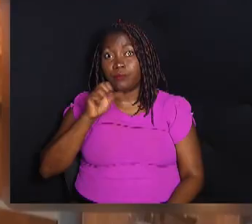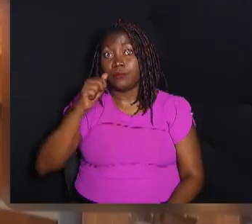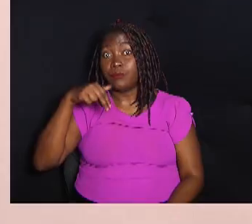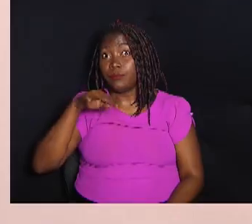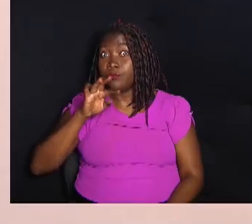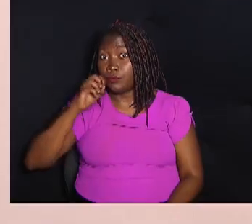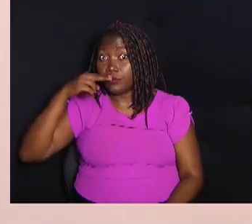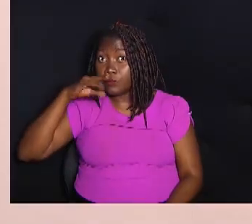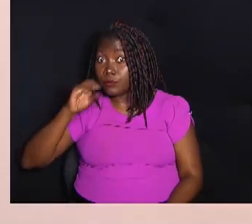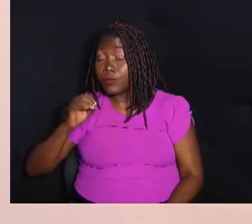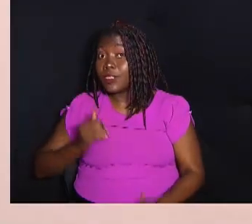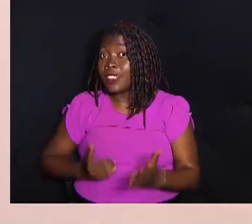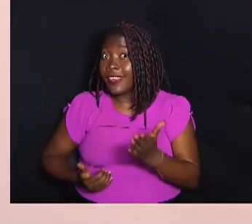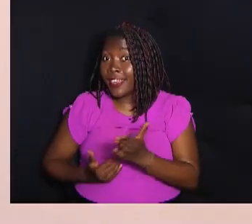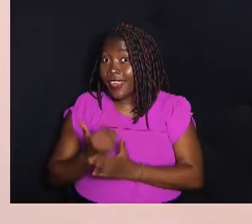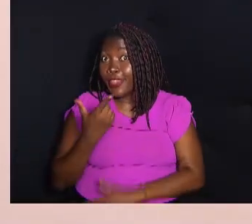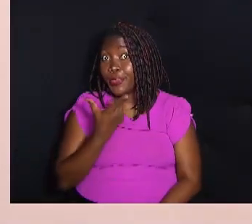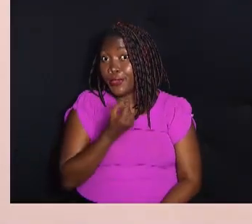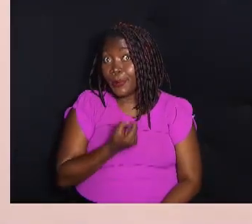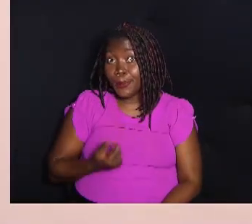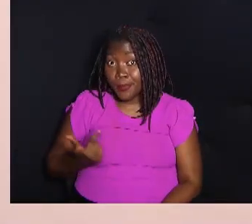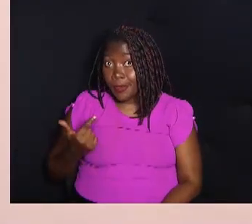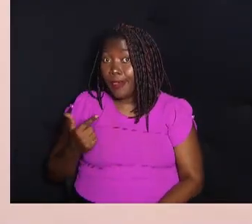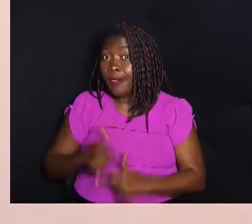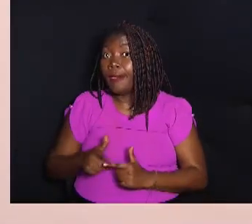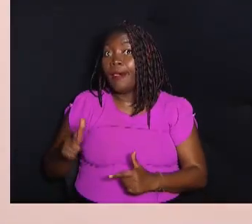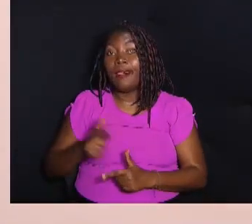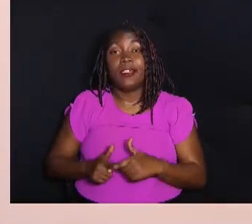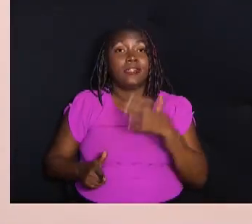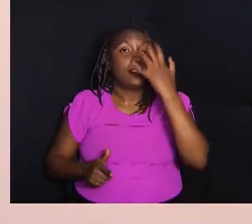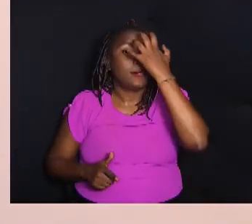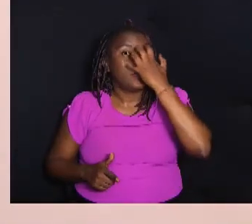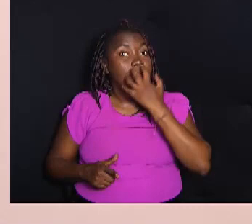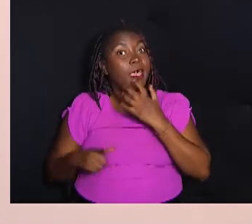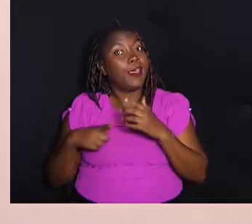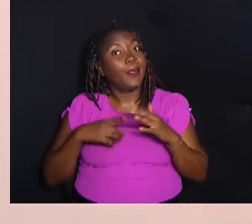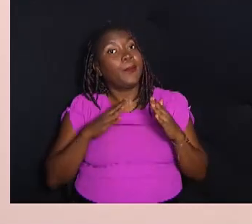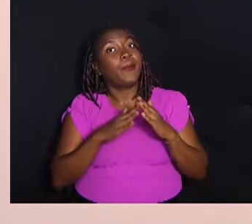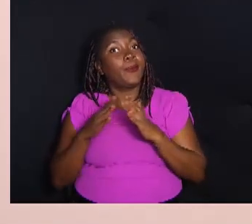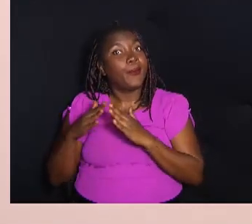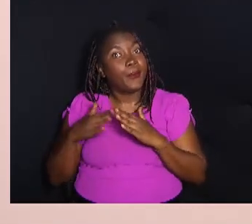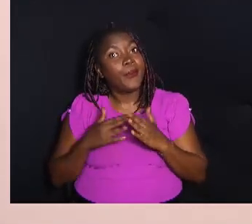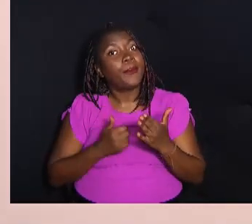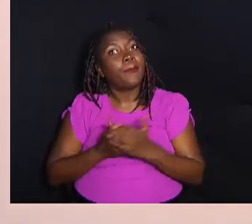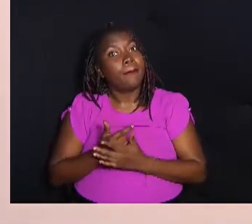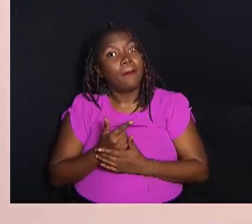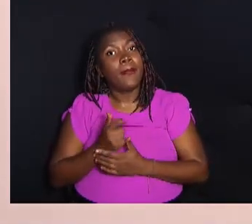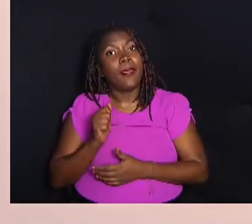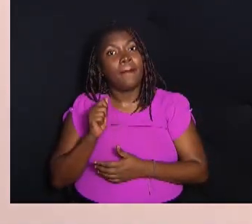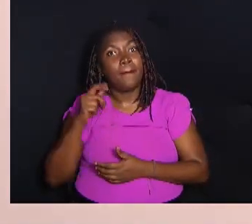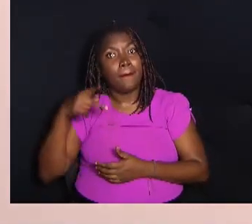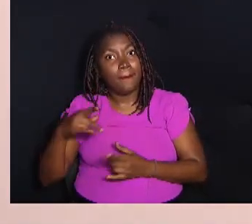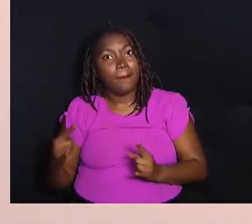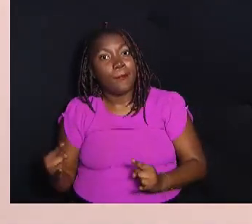2002 tá com um problema sério tem tem moradores munícipes que compraram apartamento e até hoje